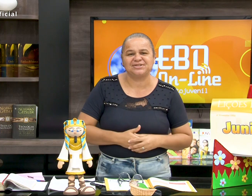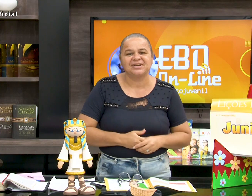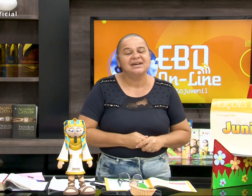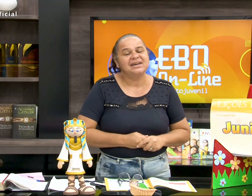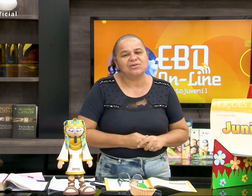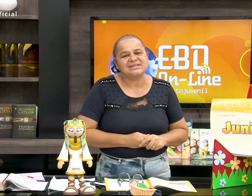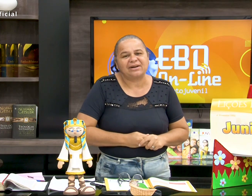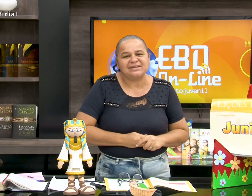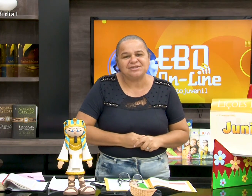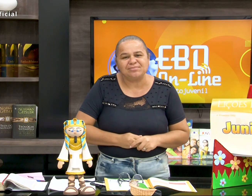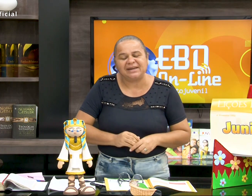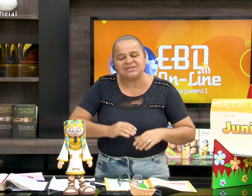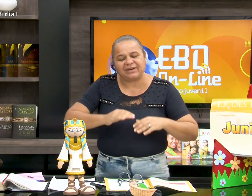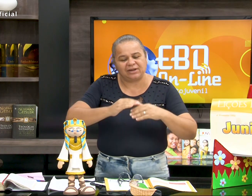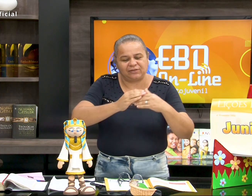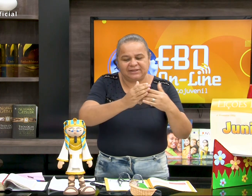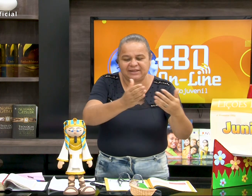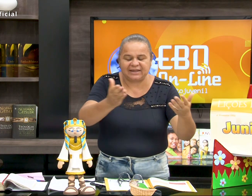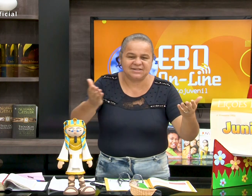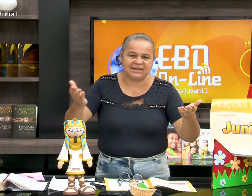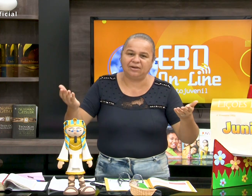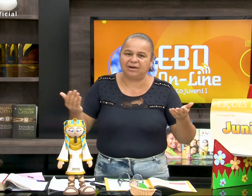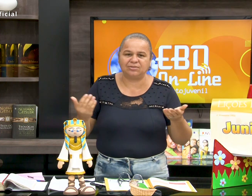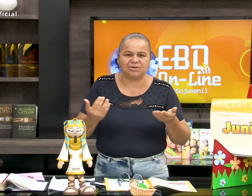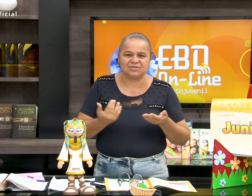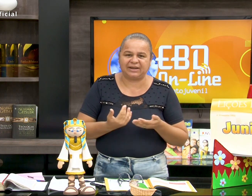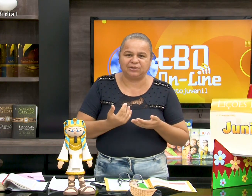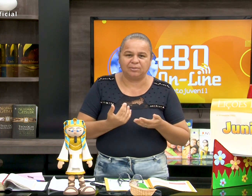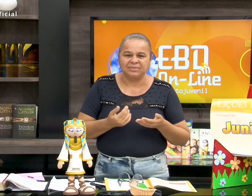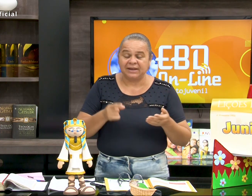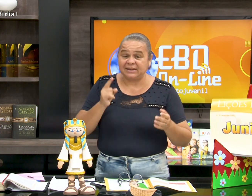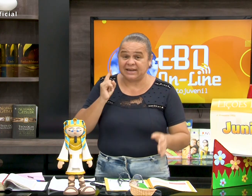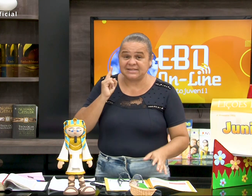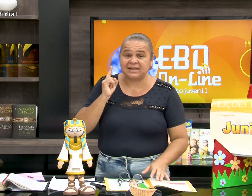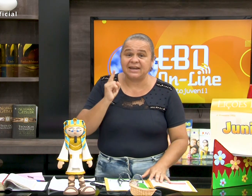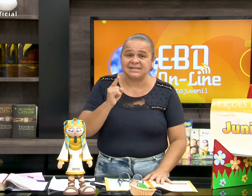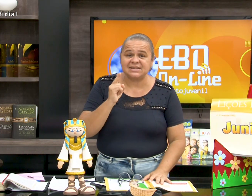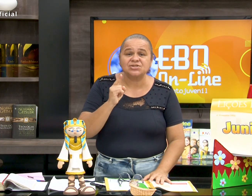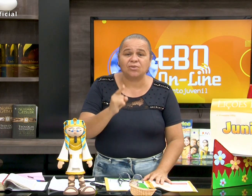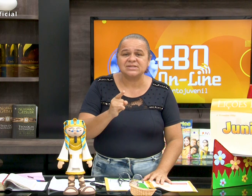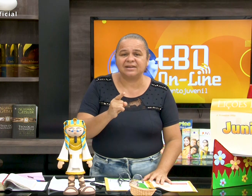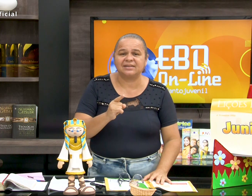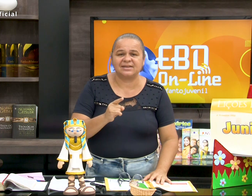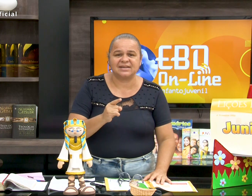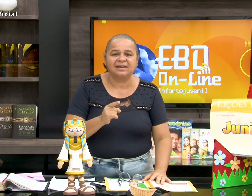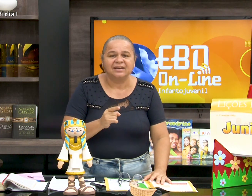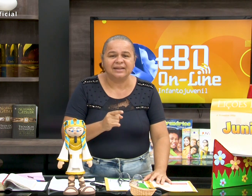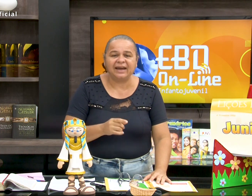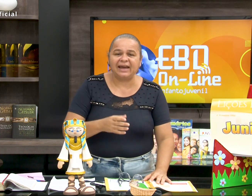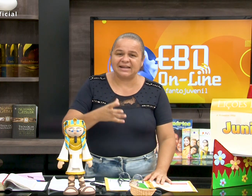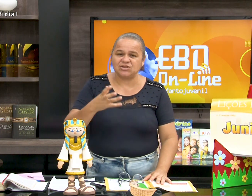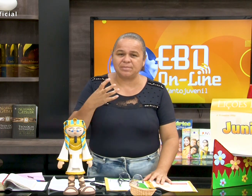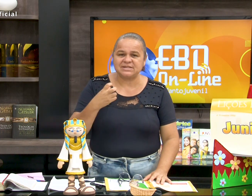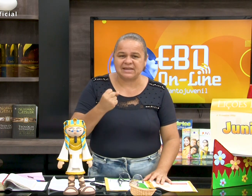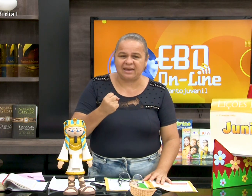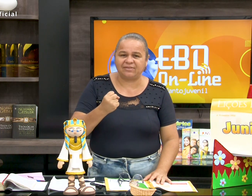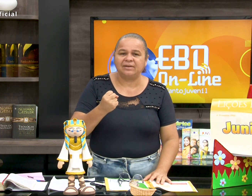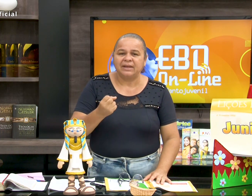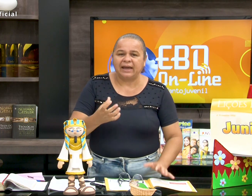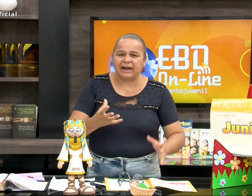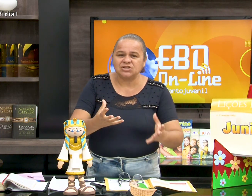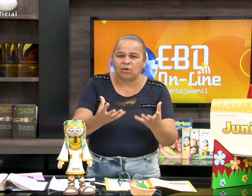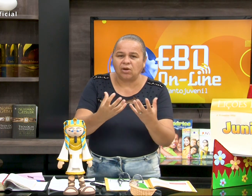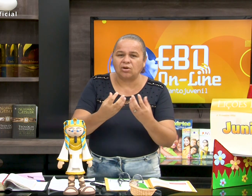de nós e, consequentemente, vai refletir em quem está ao nosso redor. E as crianças, com certeza, né, elas